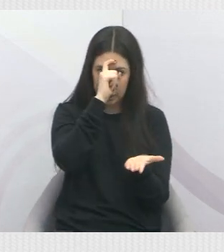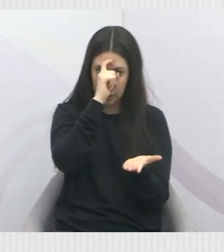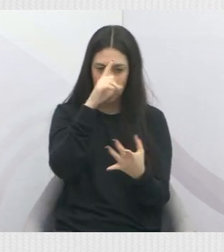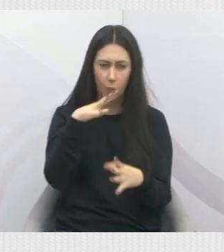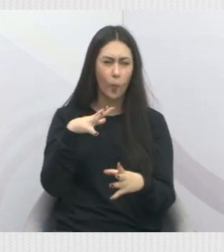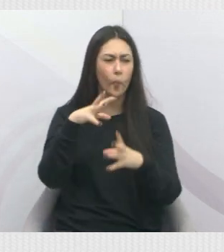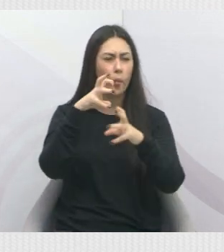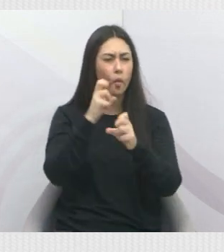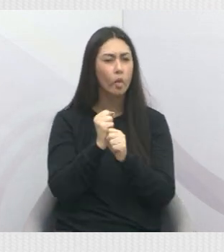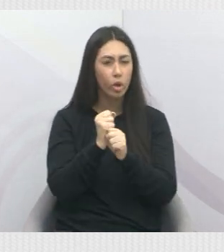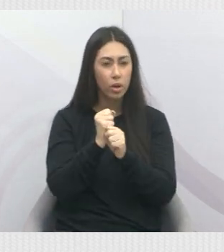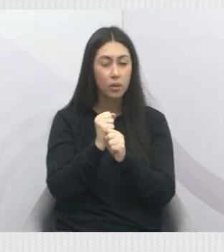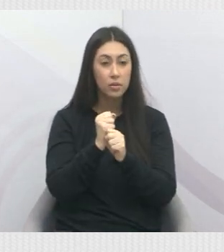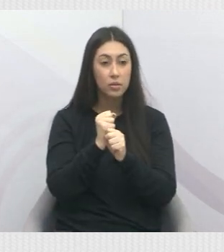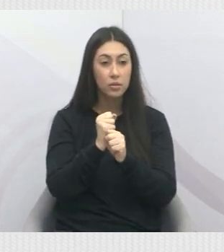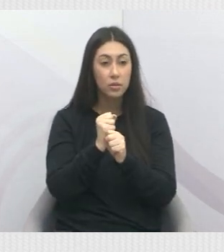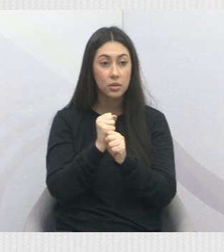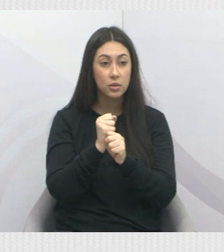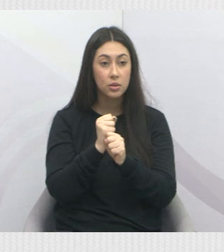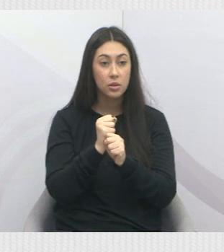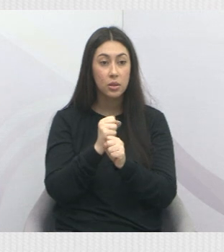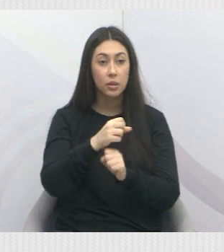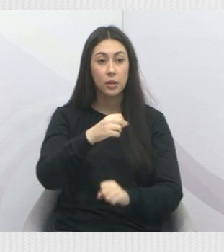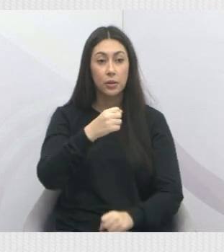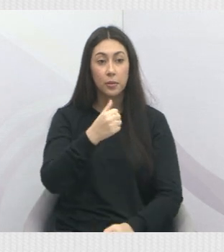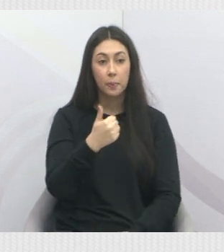Fechamos o primeiro quadrimestre de 2022 com